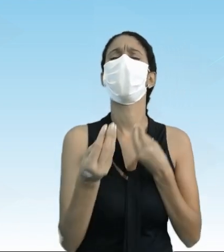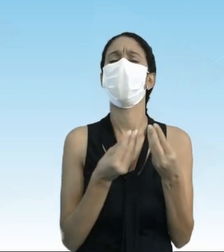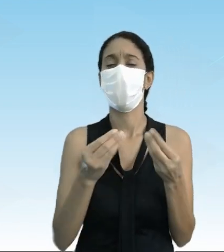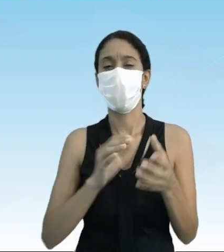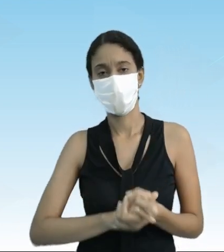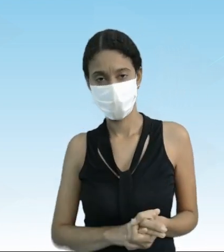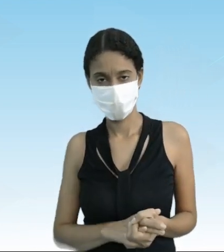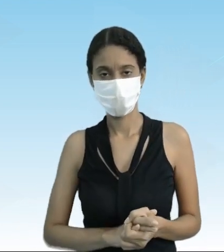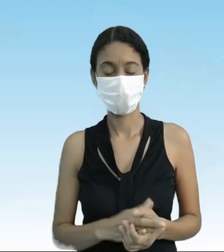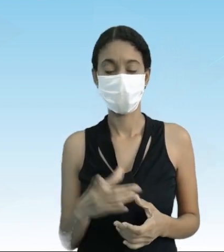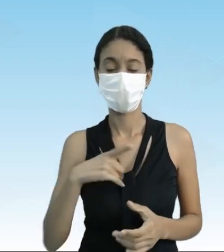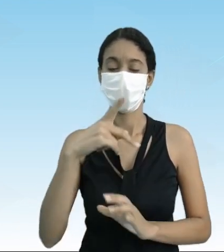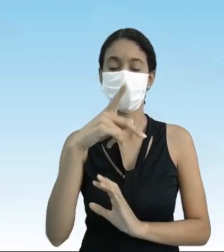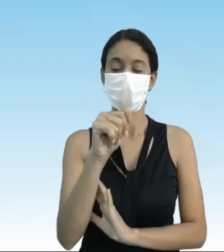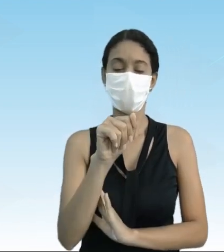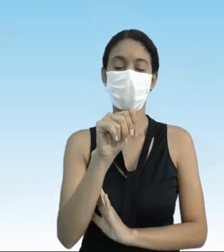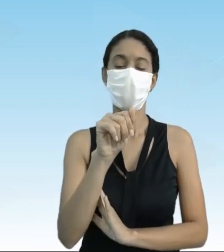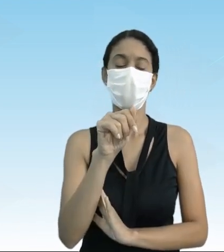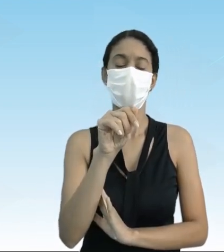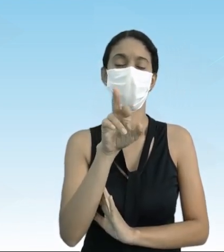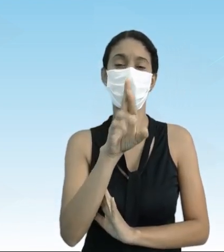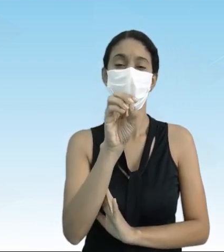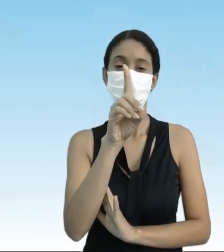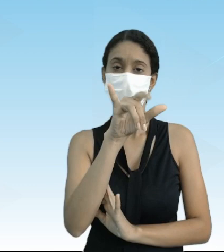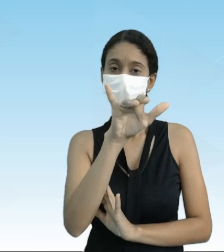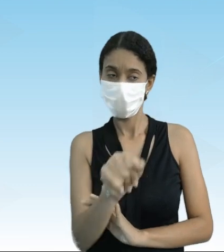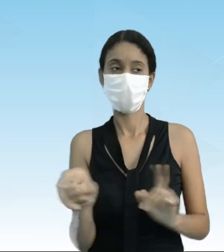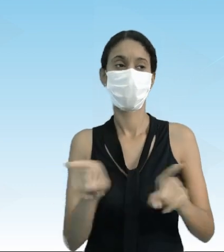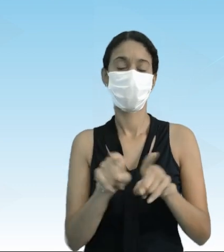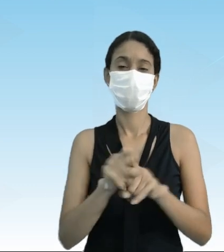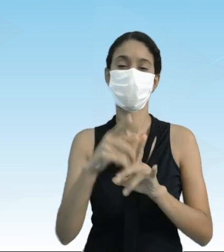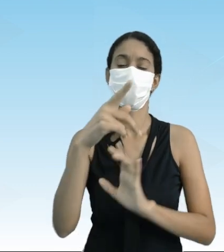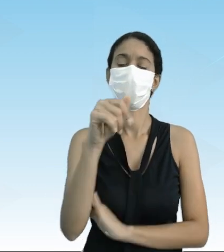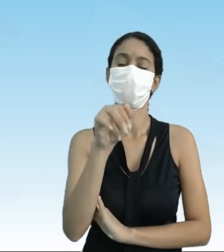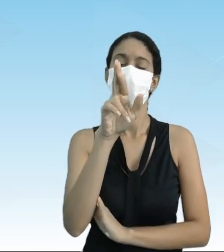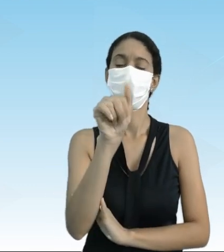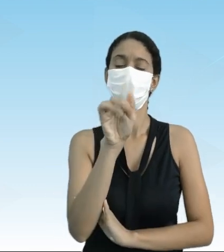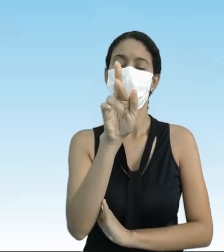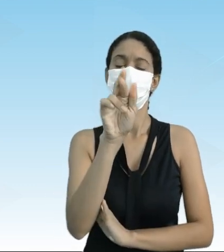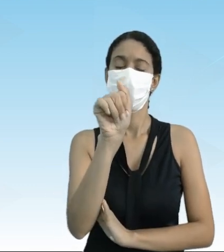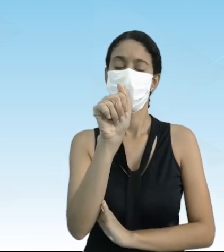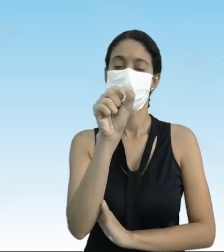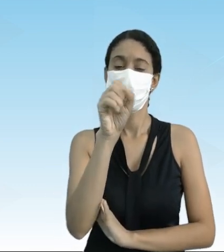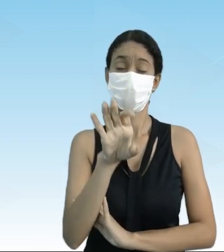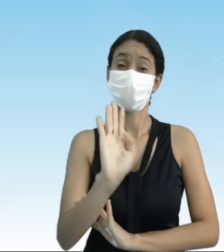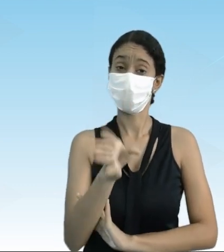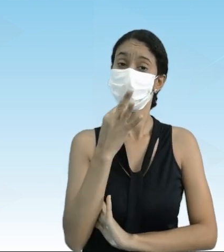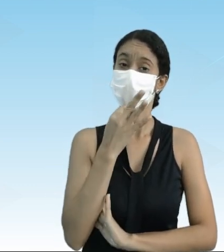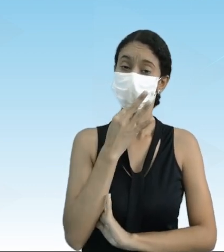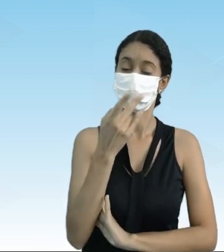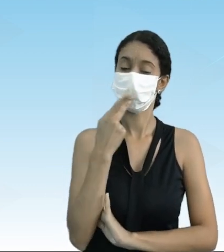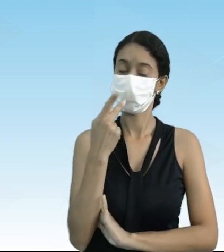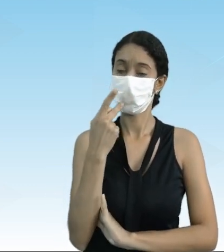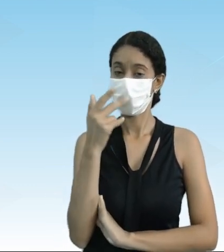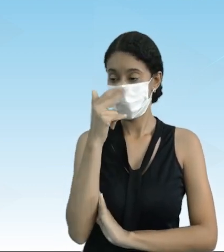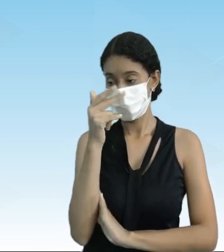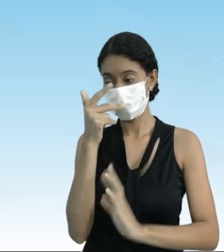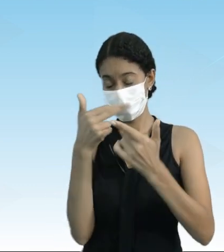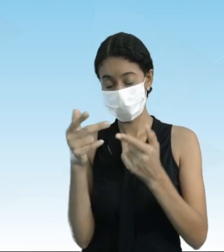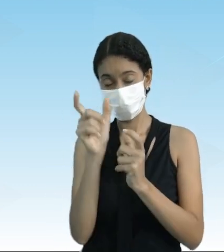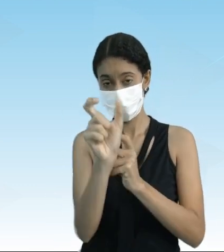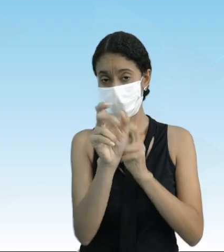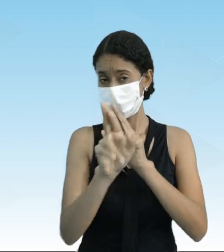Desse conhecimento. Então, até agora, o que é que nós já vimos? Normas, a ABNT, certo? O cuidado